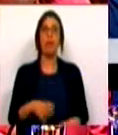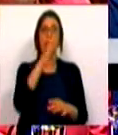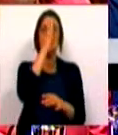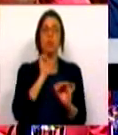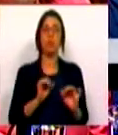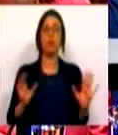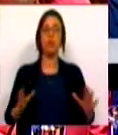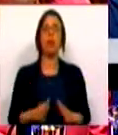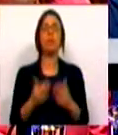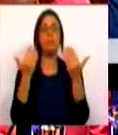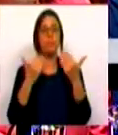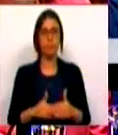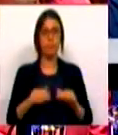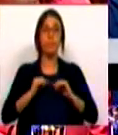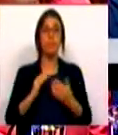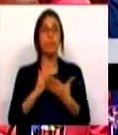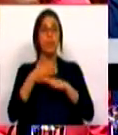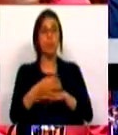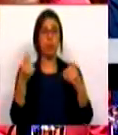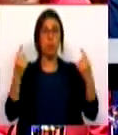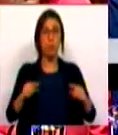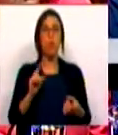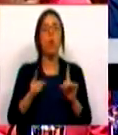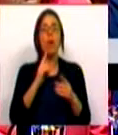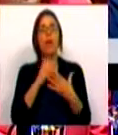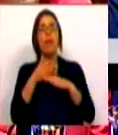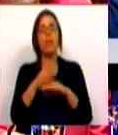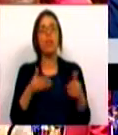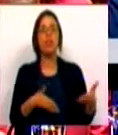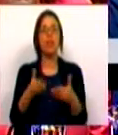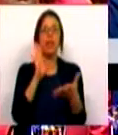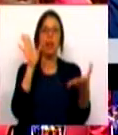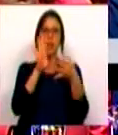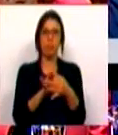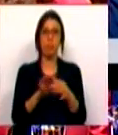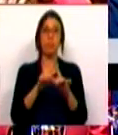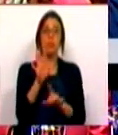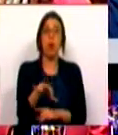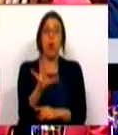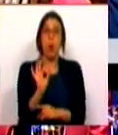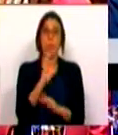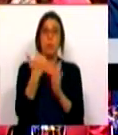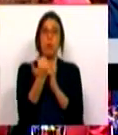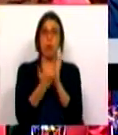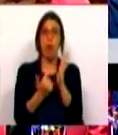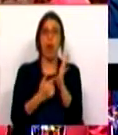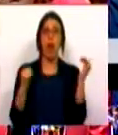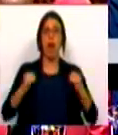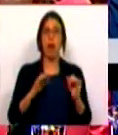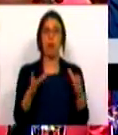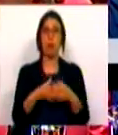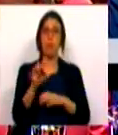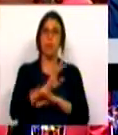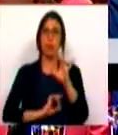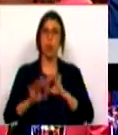Estado, limitando a nossa intervenção àquilo que é a sua intervenção estratégica. É uma opção que consta do acordo com a Comissão